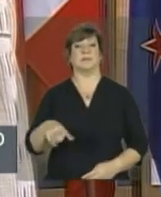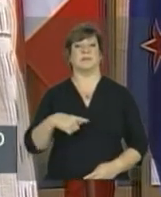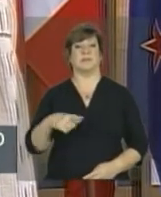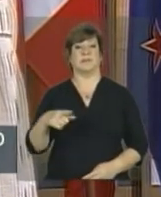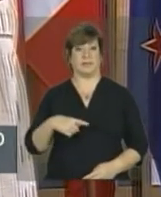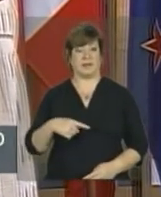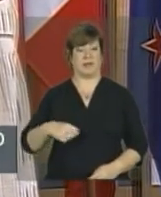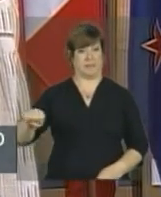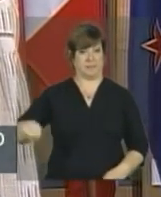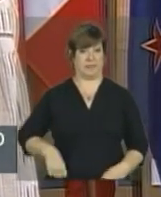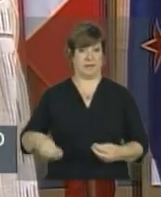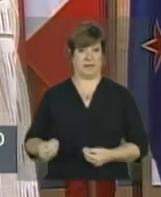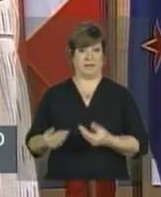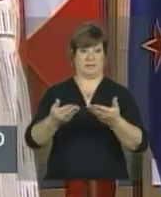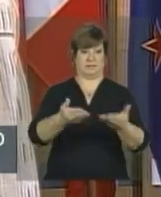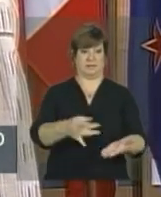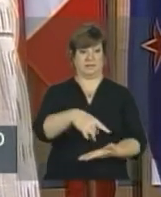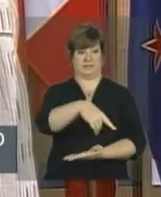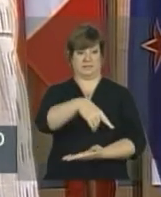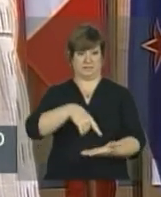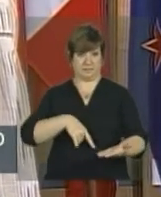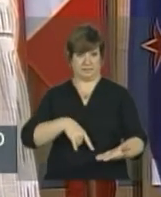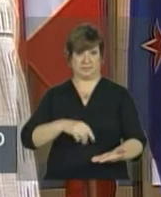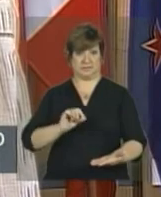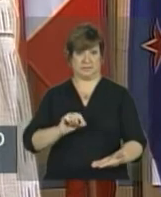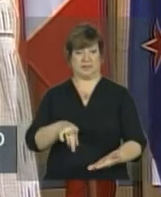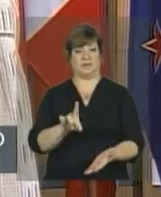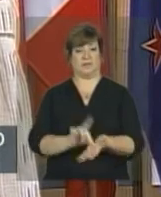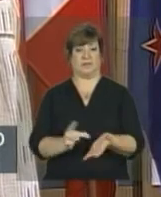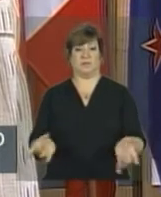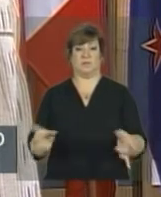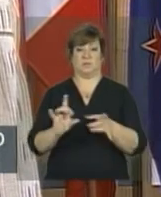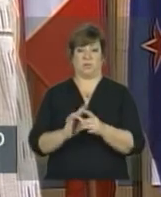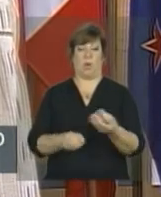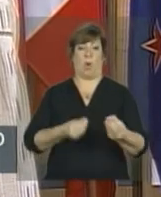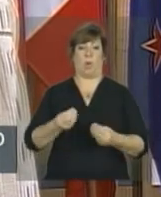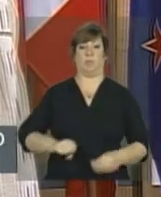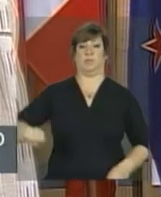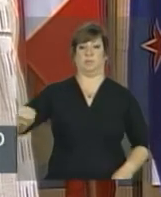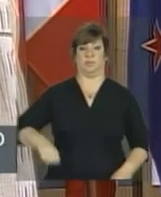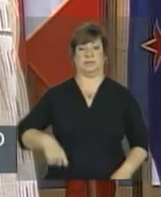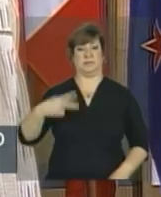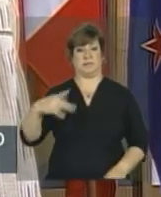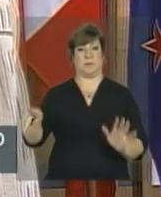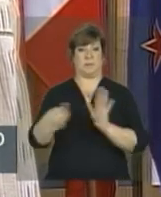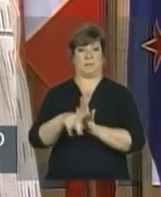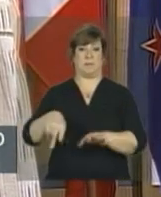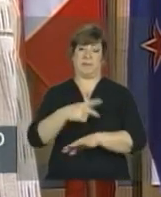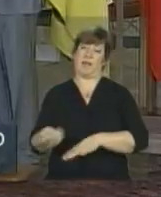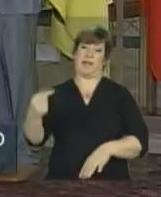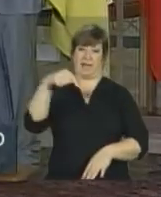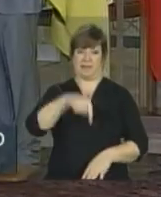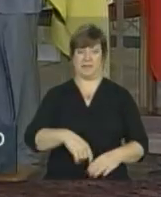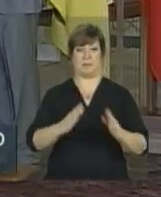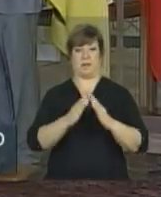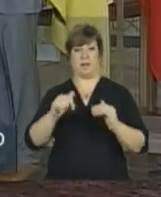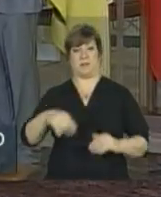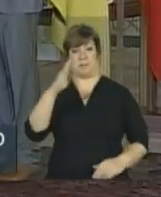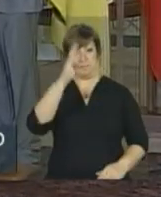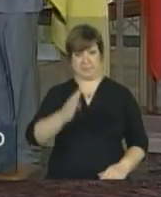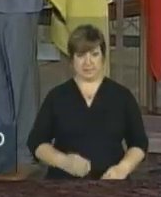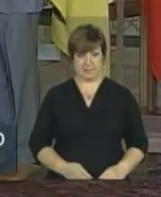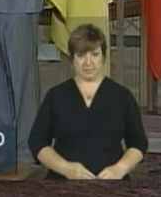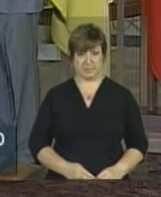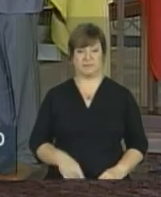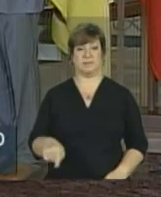entrega o documento que, neste momento, o oficializa como embaixador de seu país aqui no Brasil.